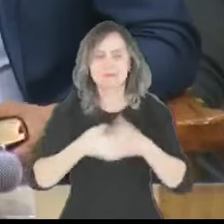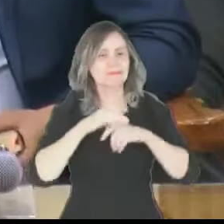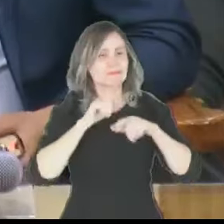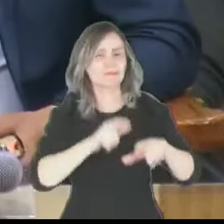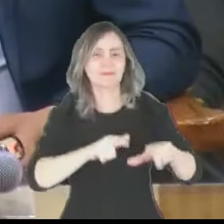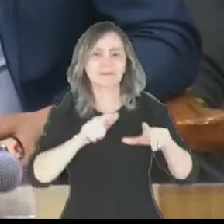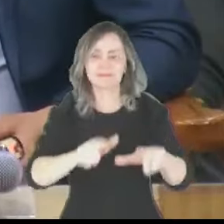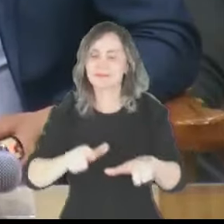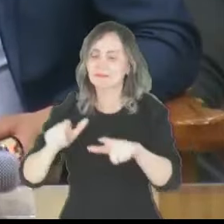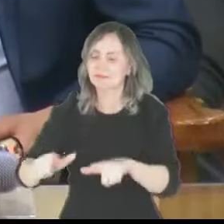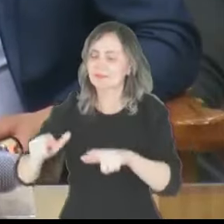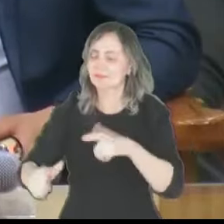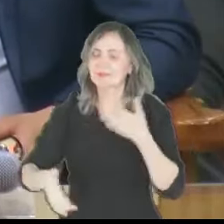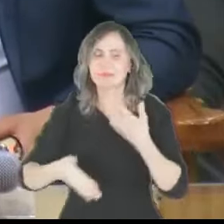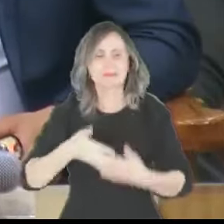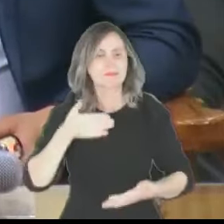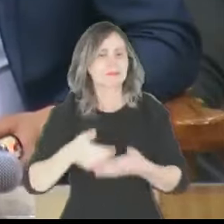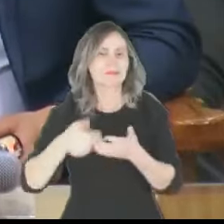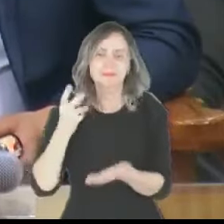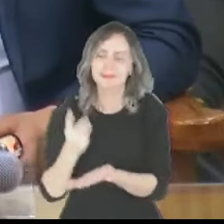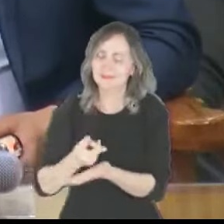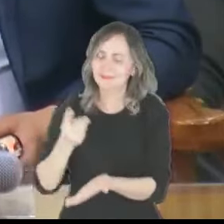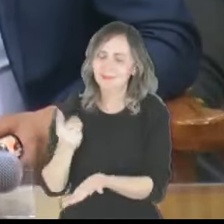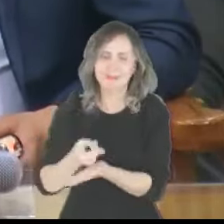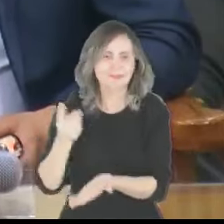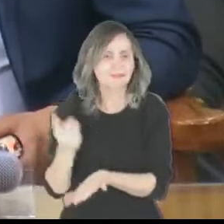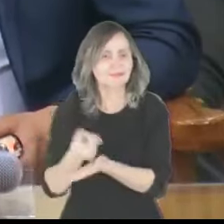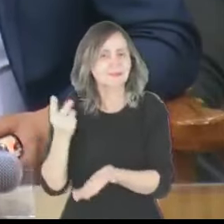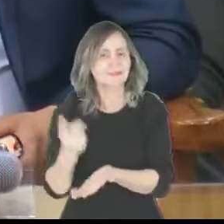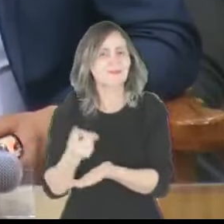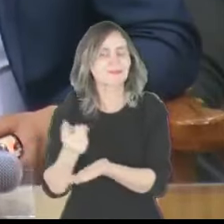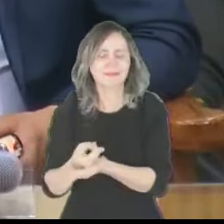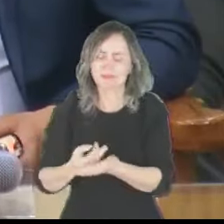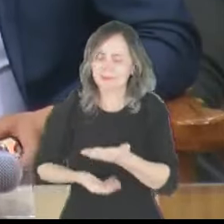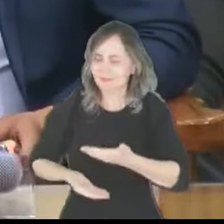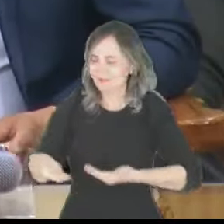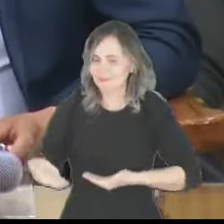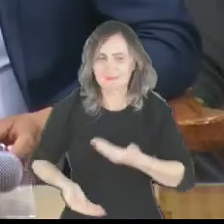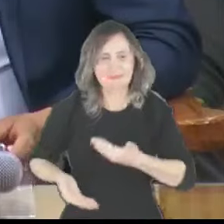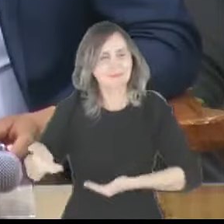servimos a Deus permanentemente, nós servimos a Deus definitivamente.